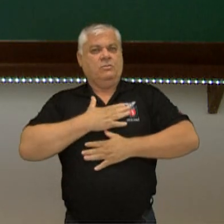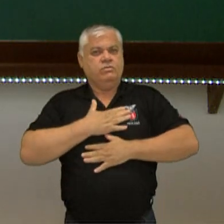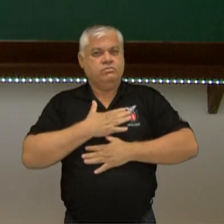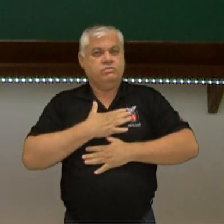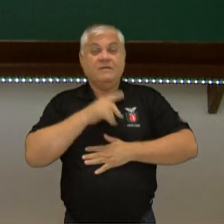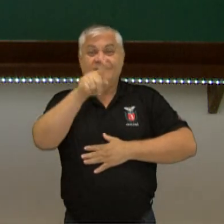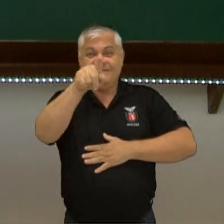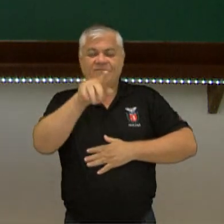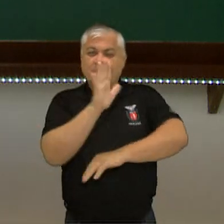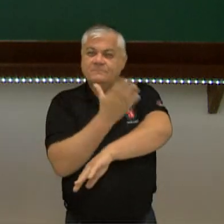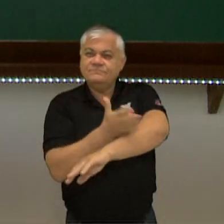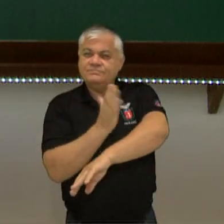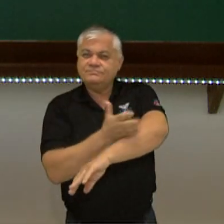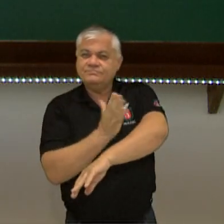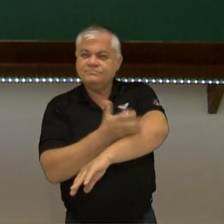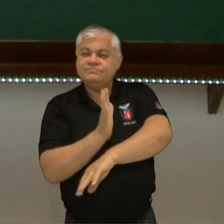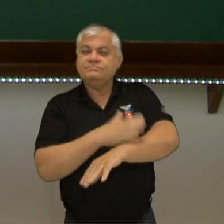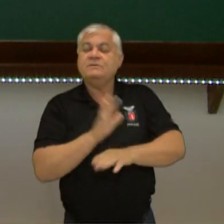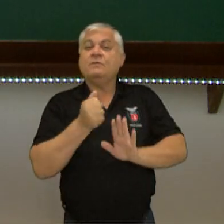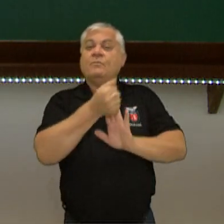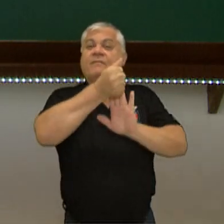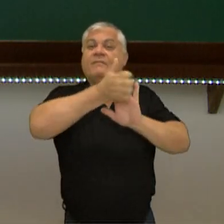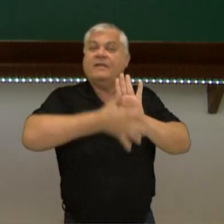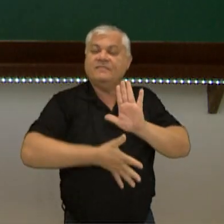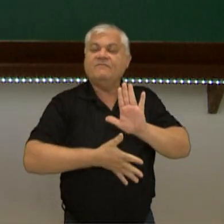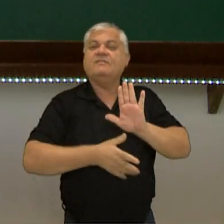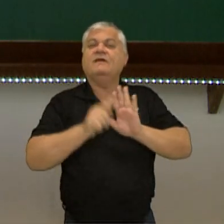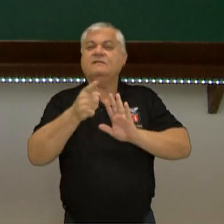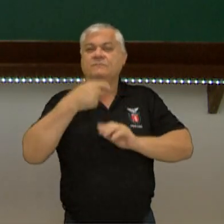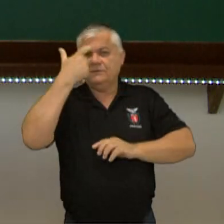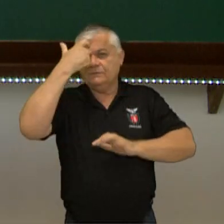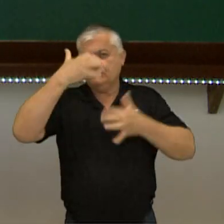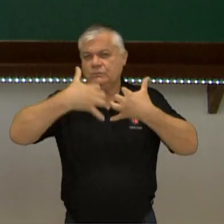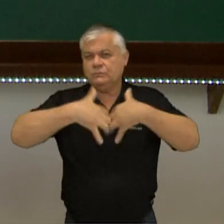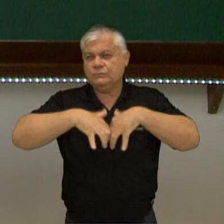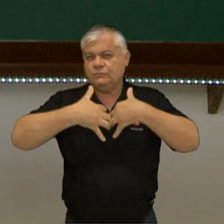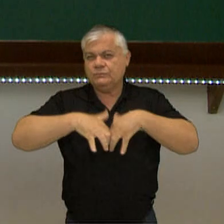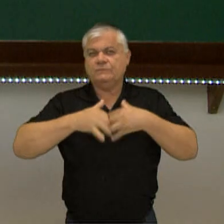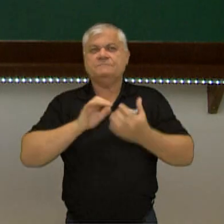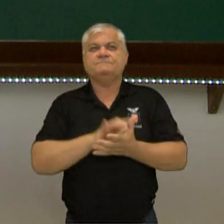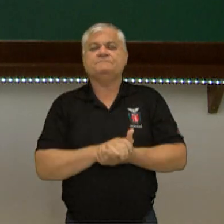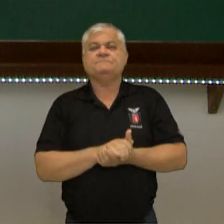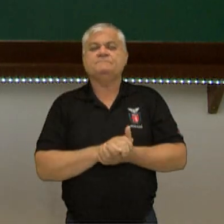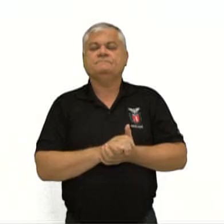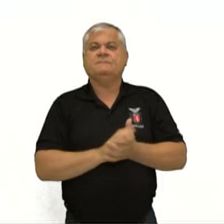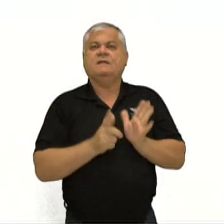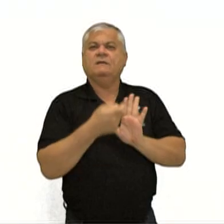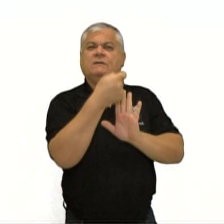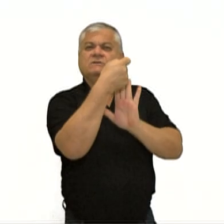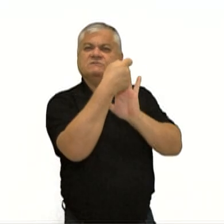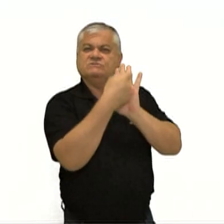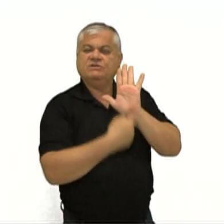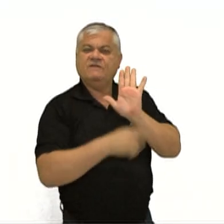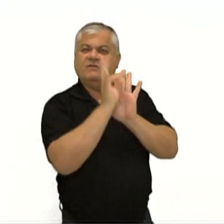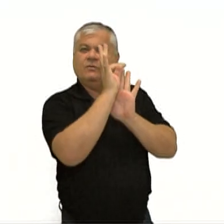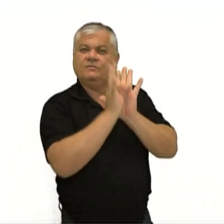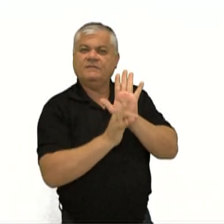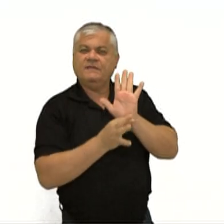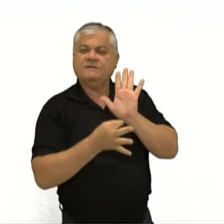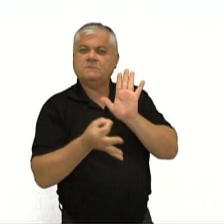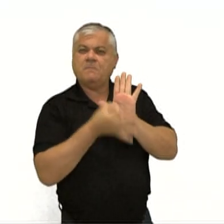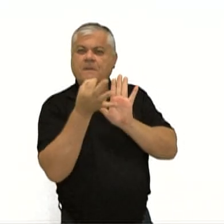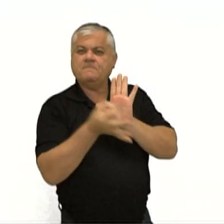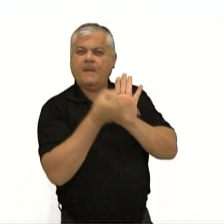mão na massa e fazerem uma atividade, botarem os neurônios para funcionar. Escreva um texto